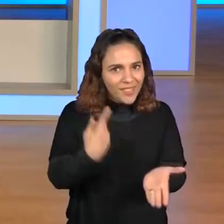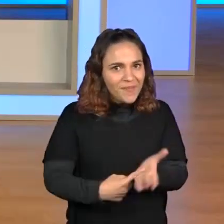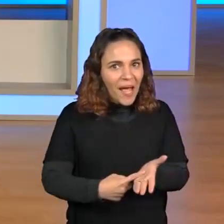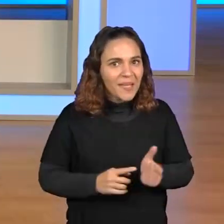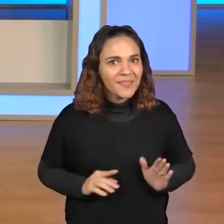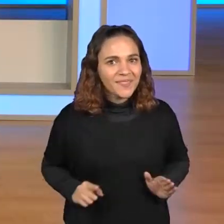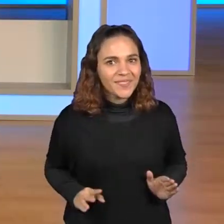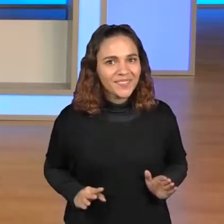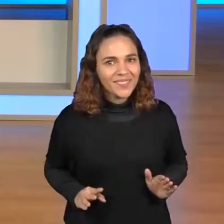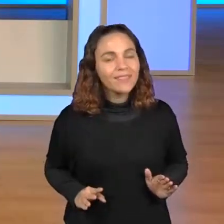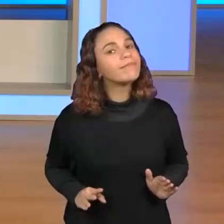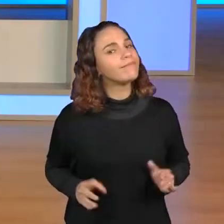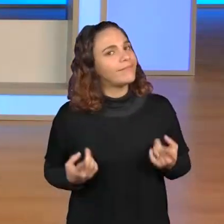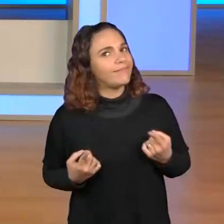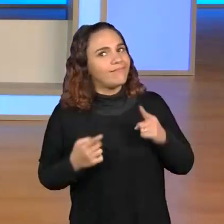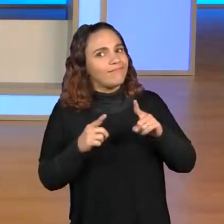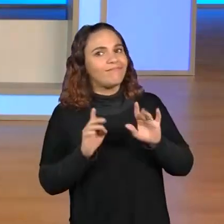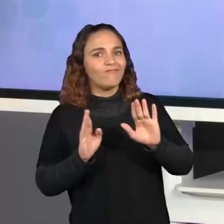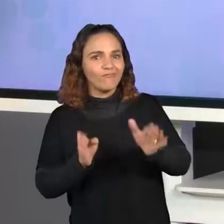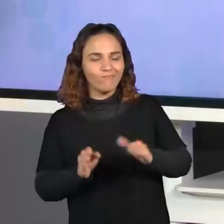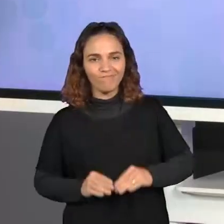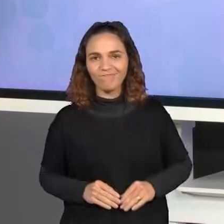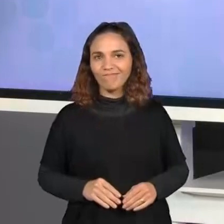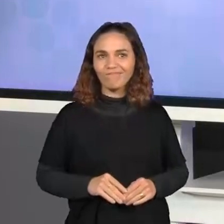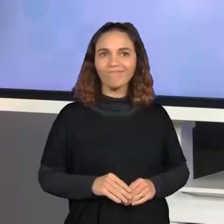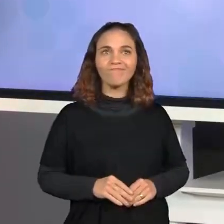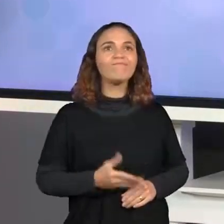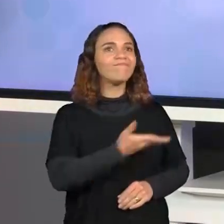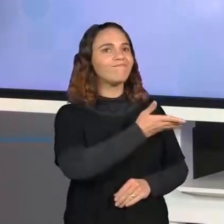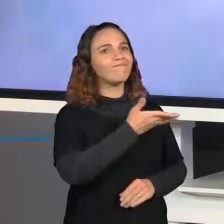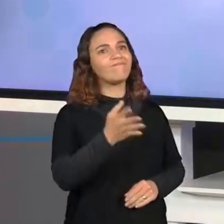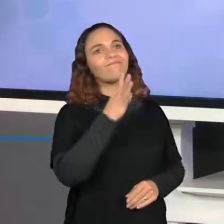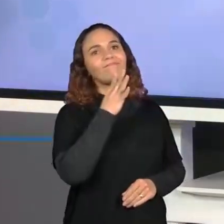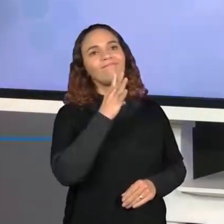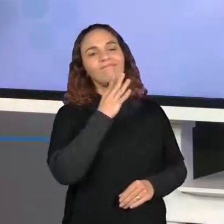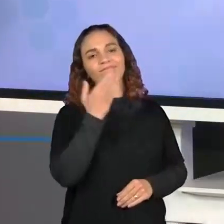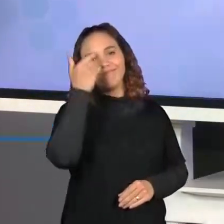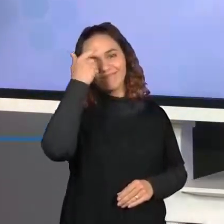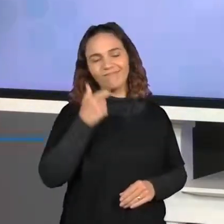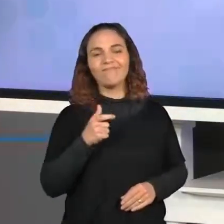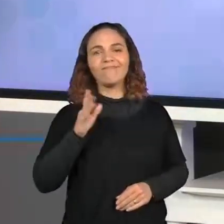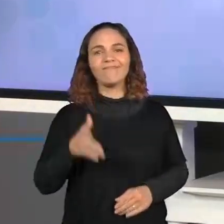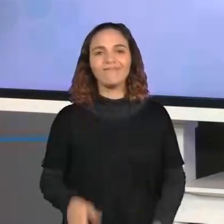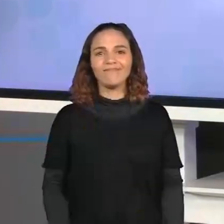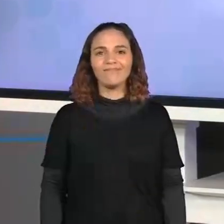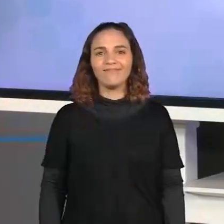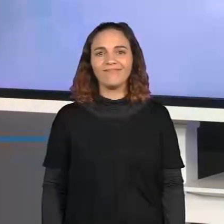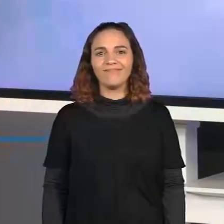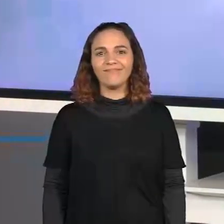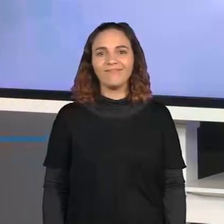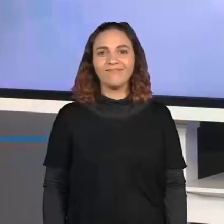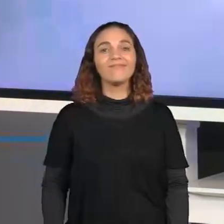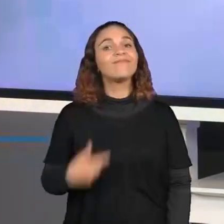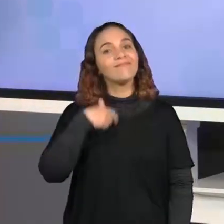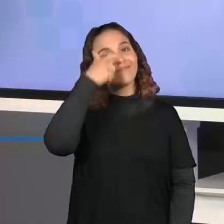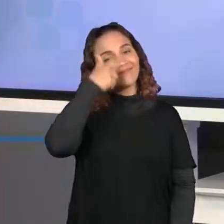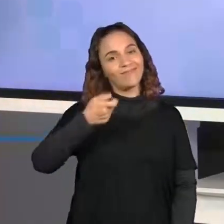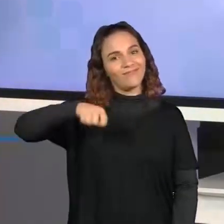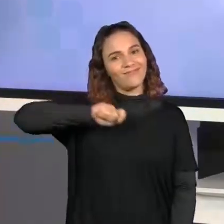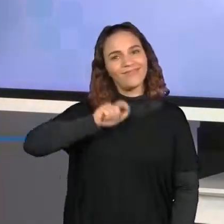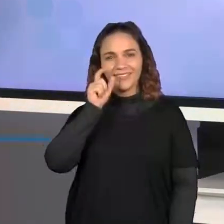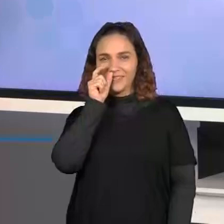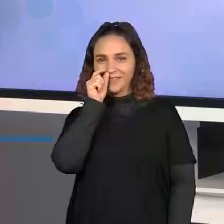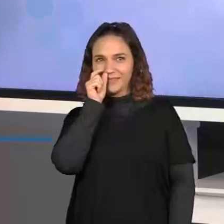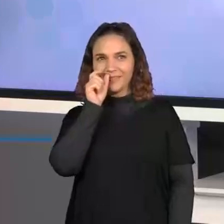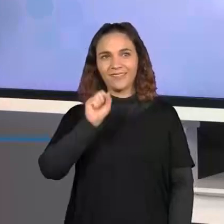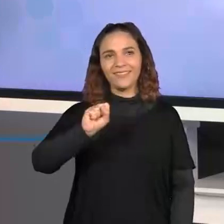vocês? Desafio lançado. Vocês já me conhecem. Eu sou o professor Seba Nunes e hoje estou com vocês aqui para